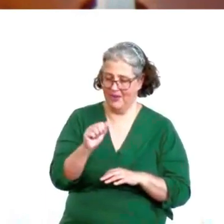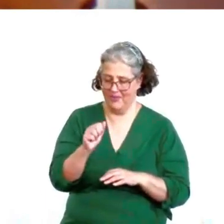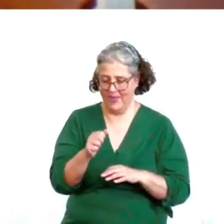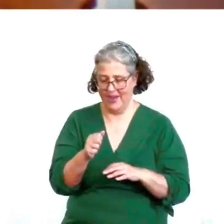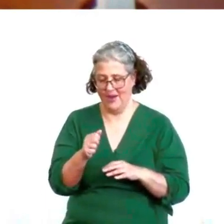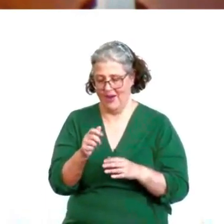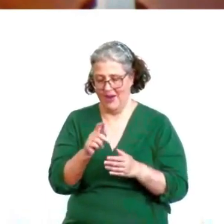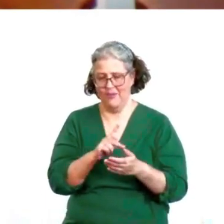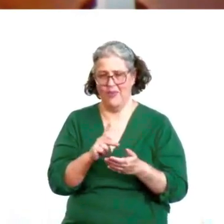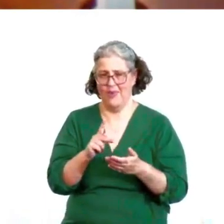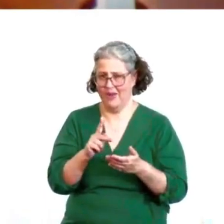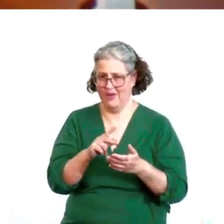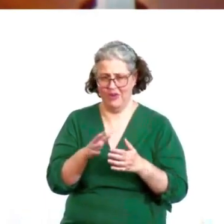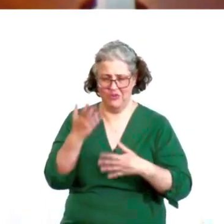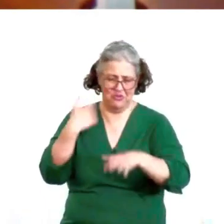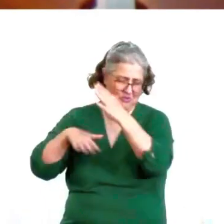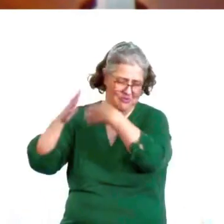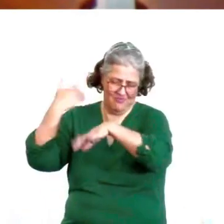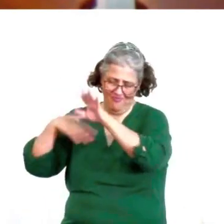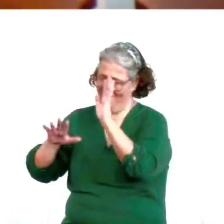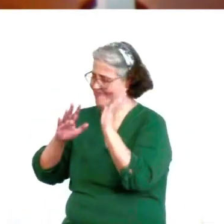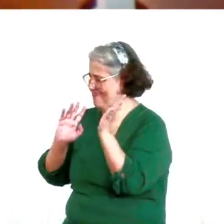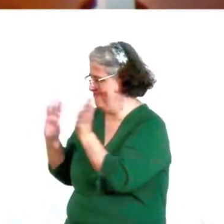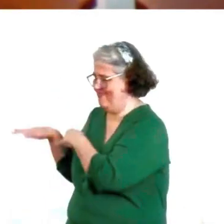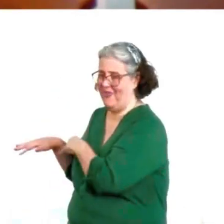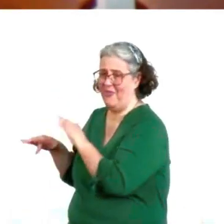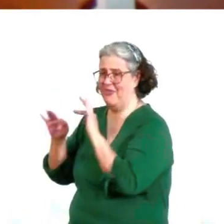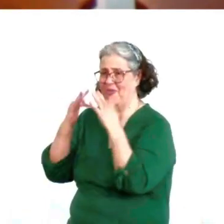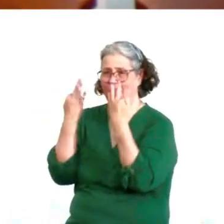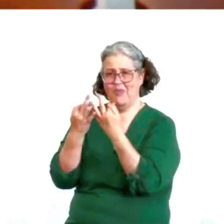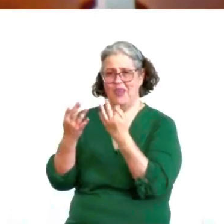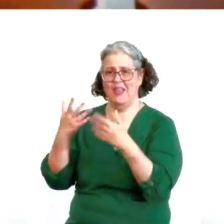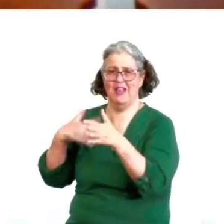trás, a família,